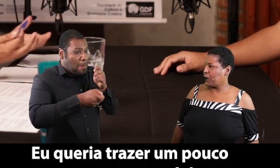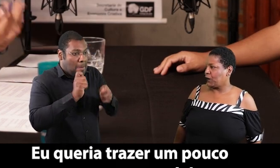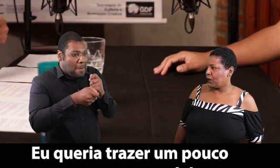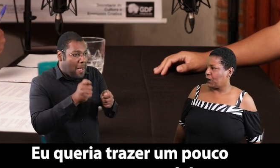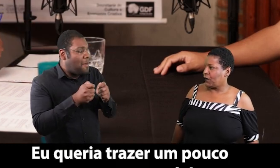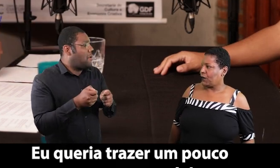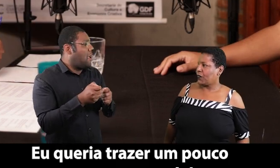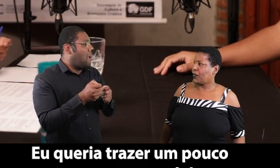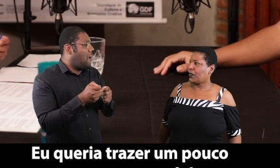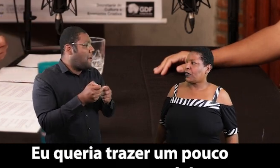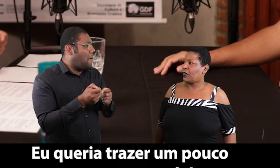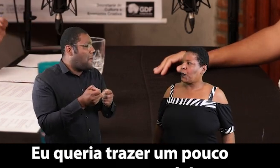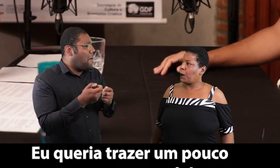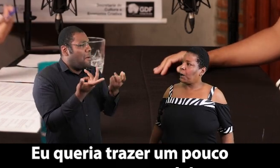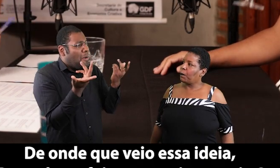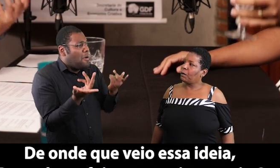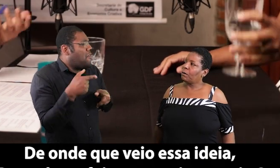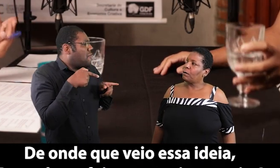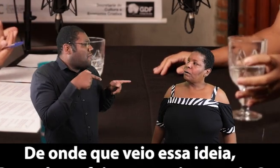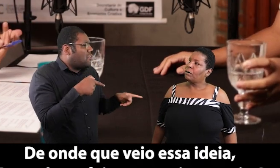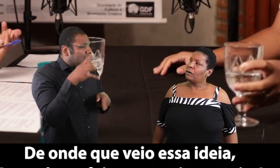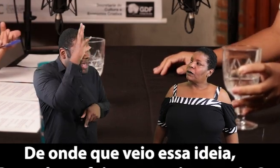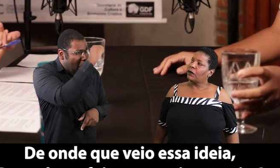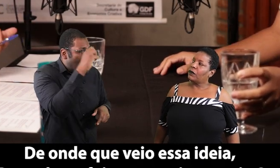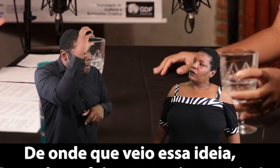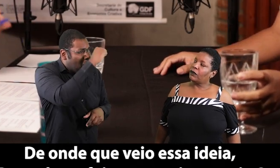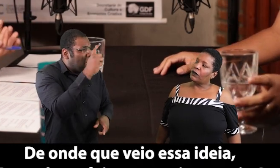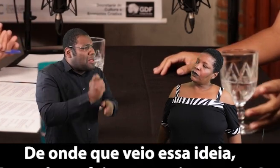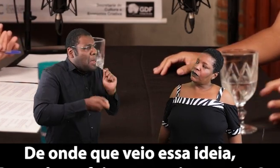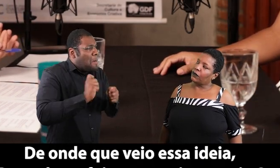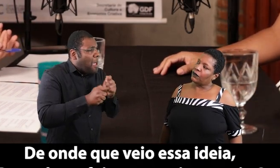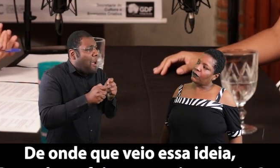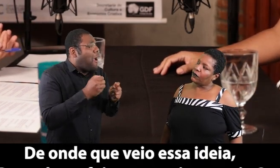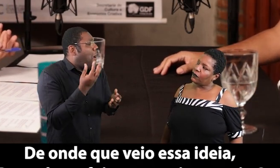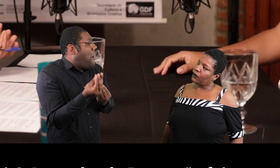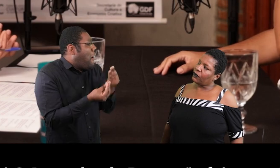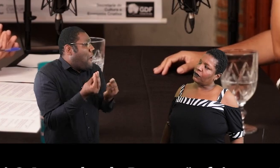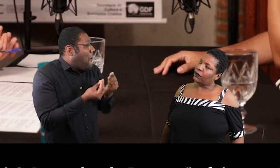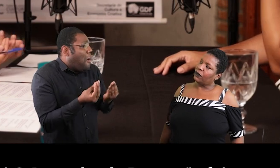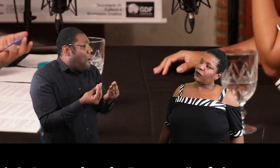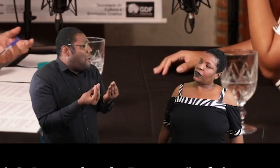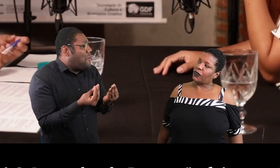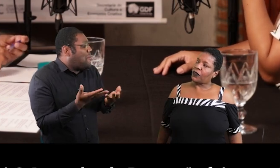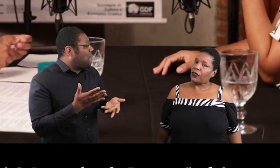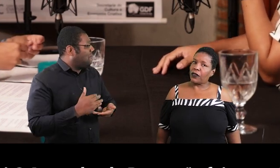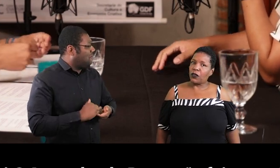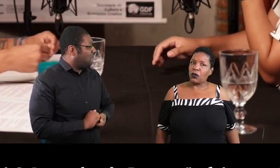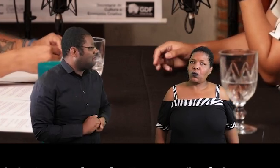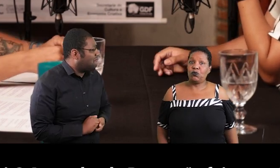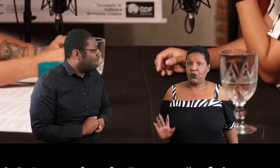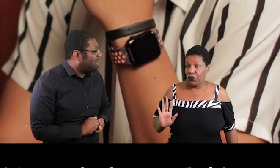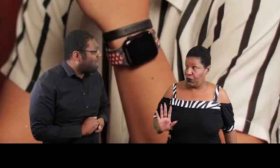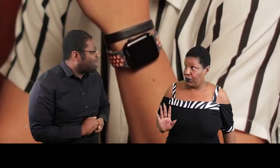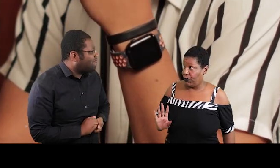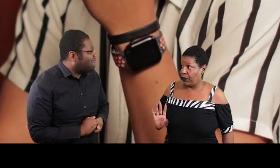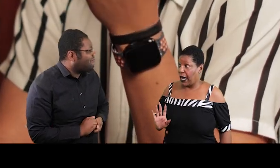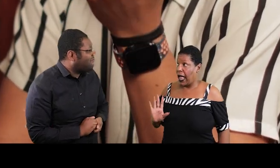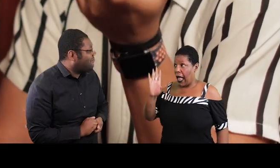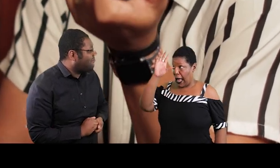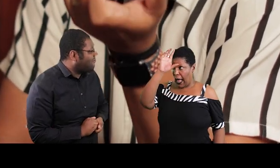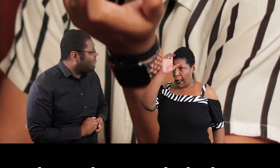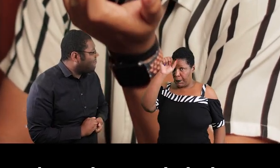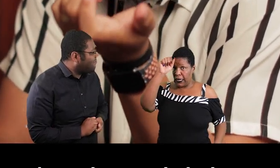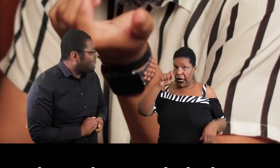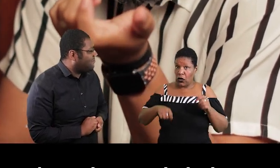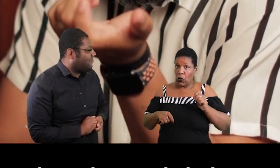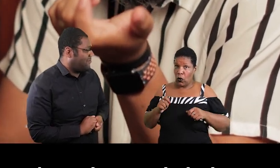trazer um pouco esse assunto também, né? De onde que veio essa ideia, como é que foi executar isso, assim, né? Tá. Aprendendo percussão é o seguinte.